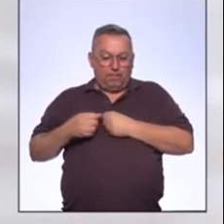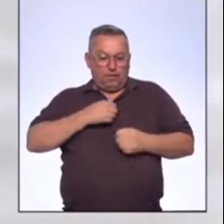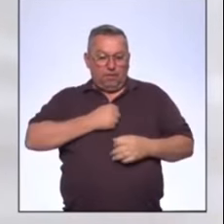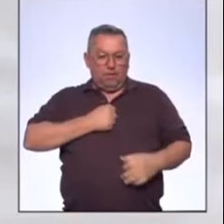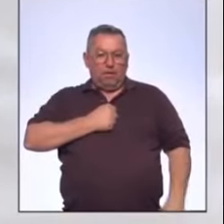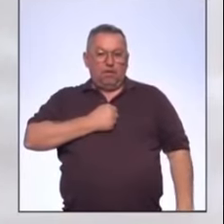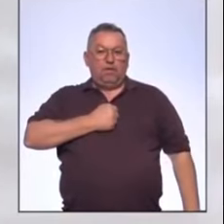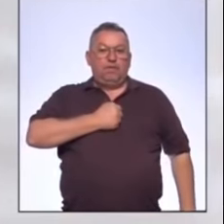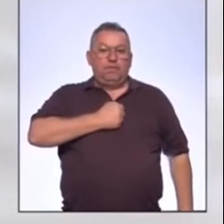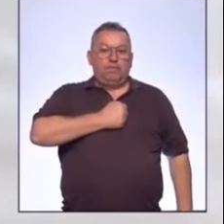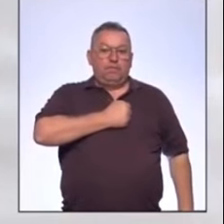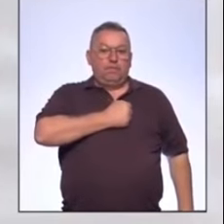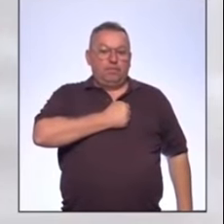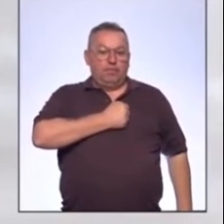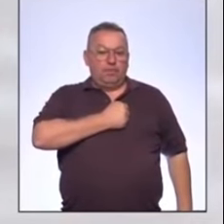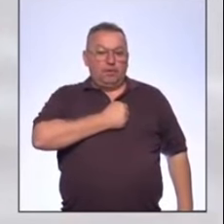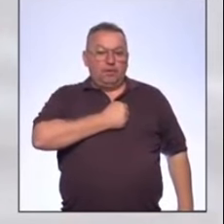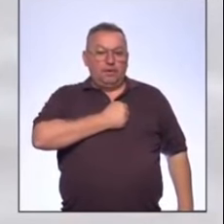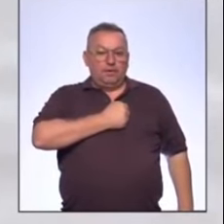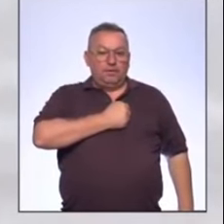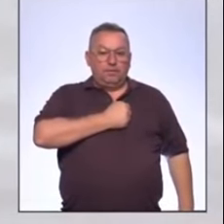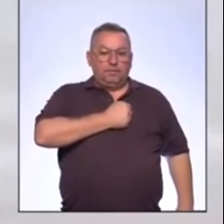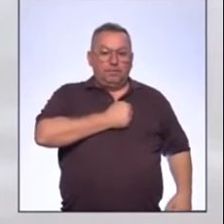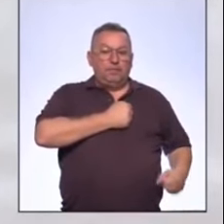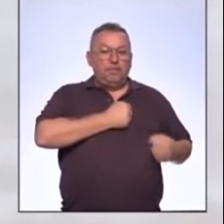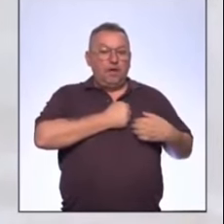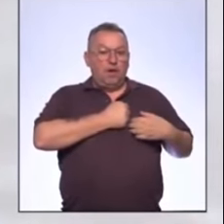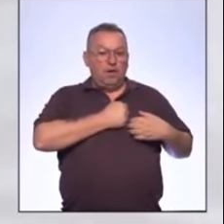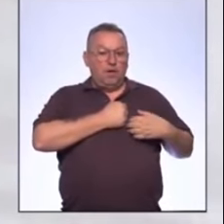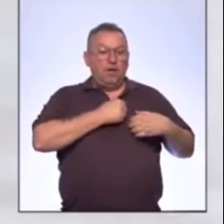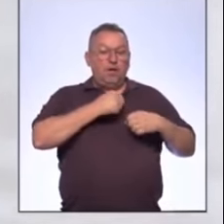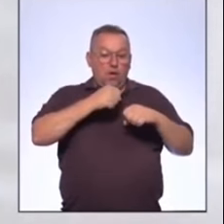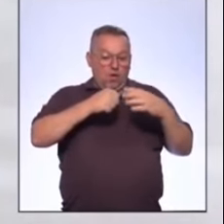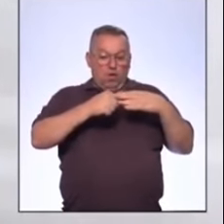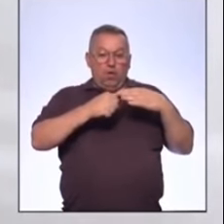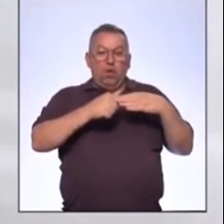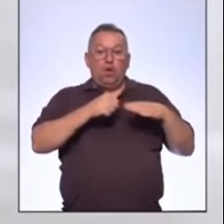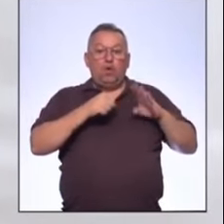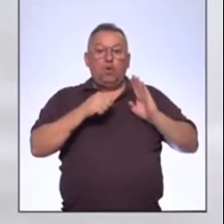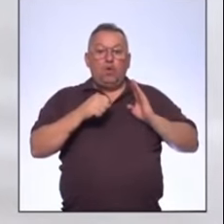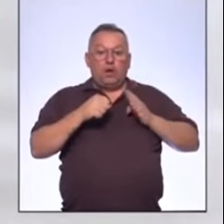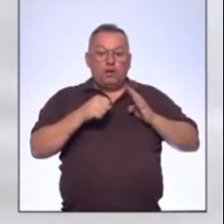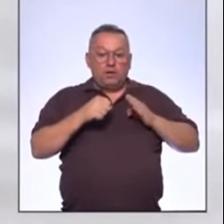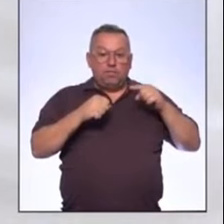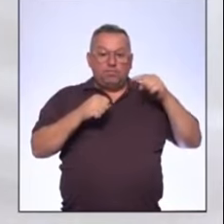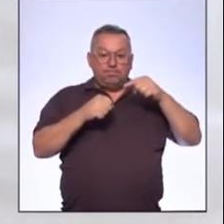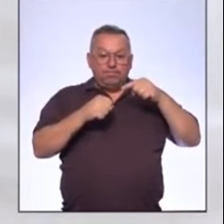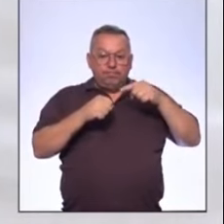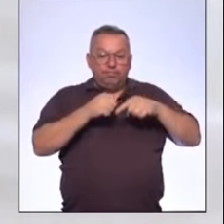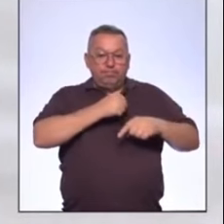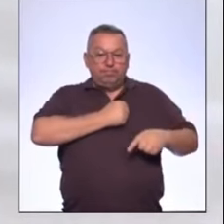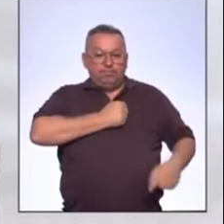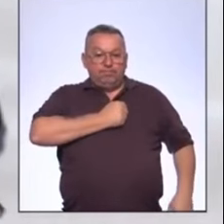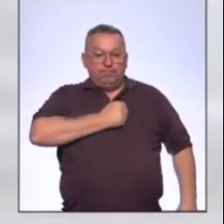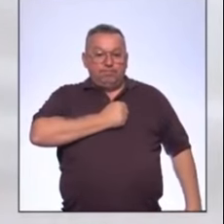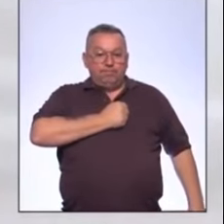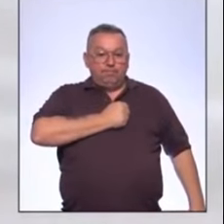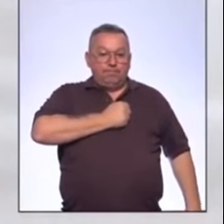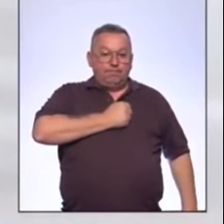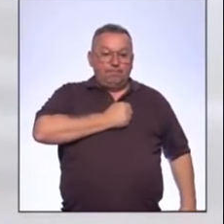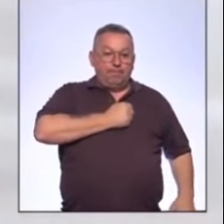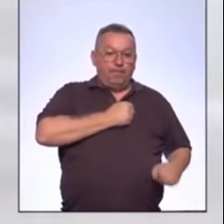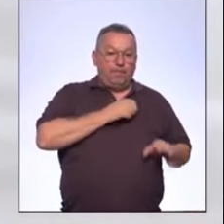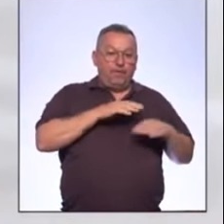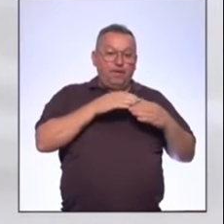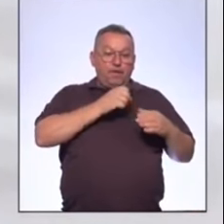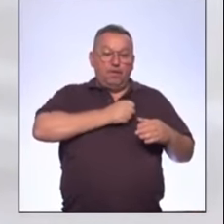é a posição do seu coração. Tá? O seu coração ele vai ter mais ou menos o tamanho do seu punho e ele vai estar no centro do corpo, inclinado para a esquerda. Então,